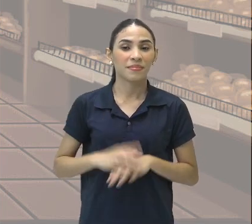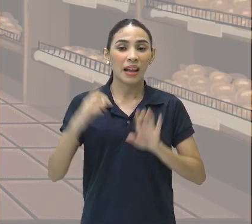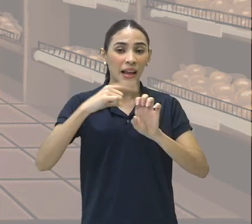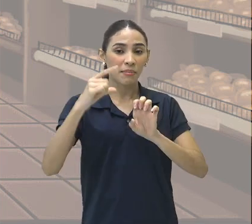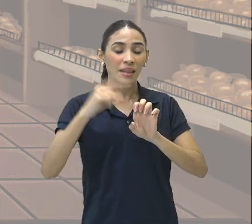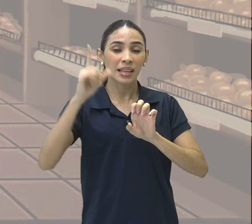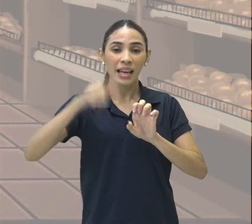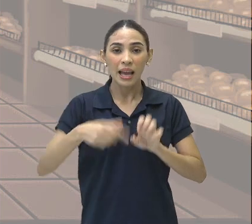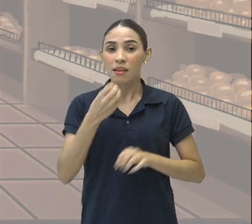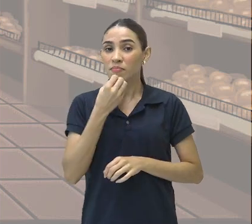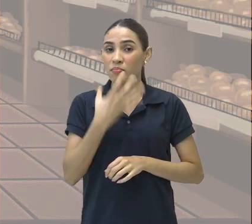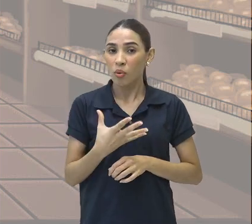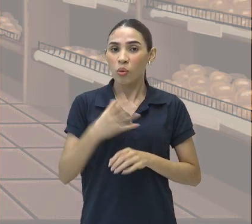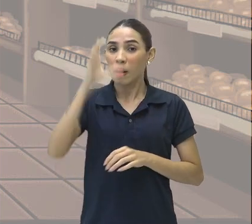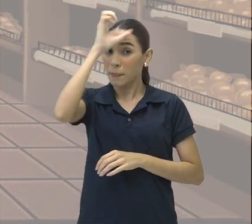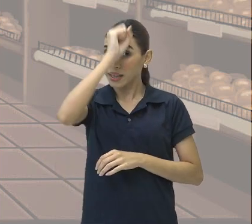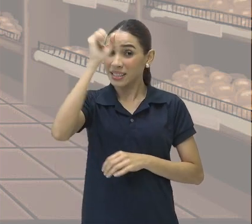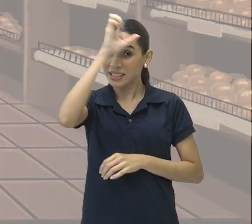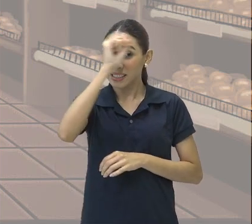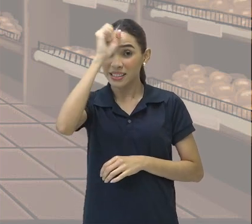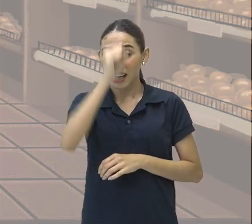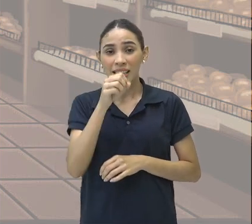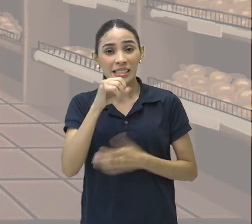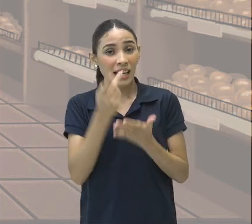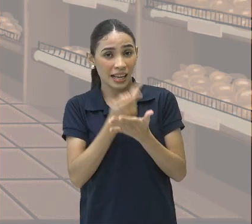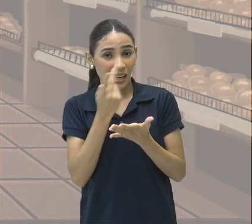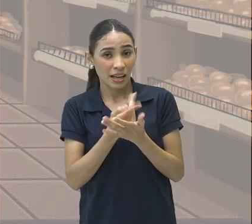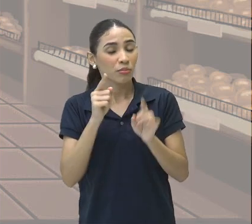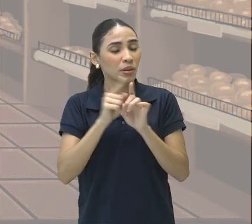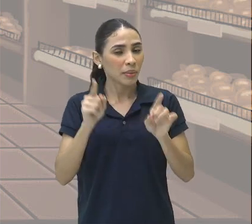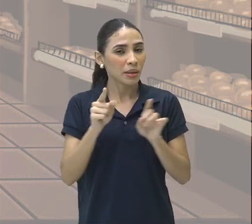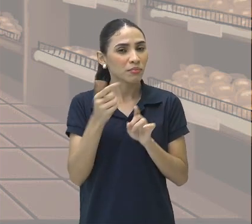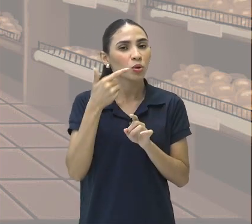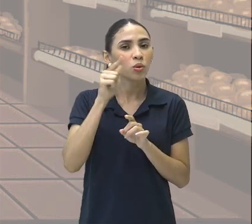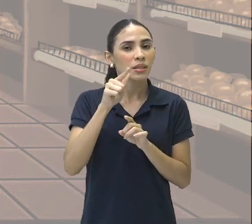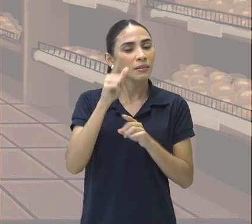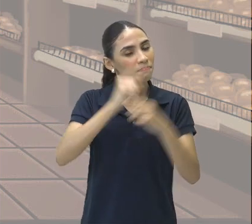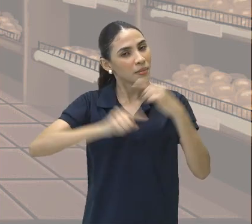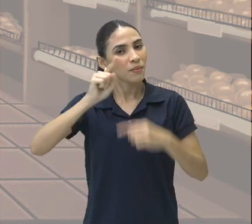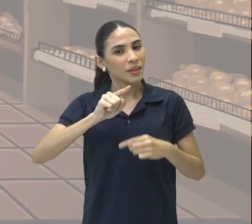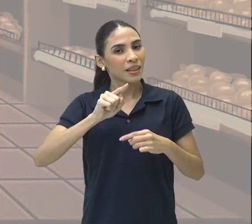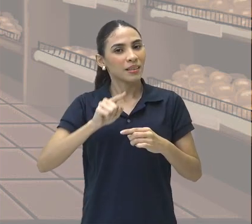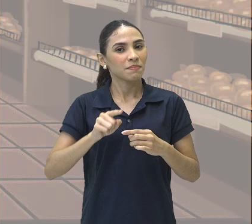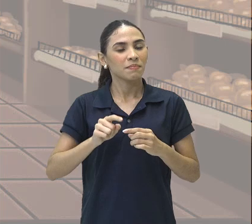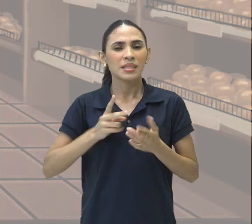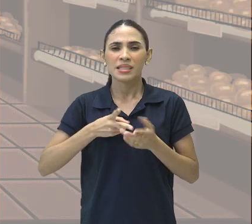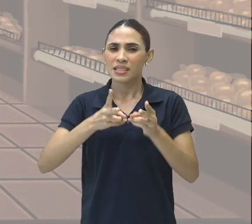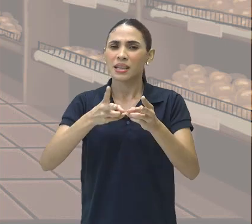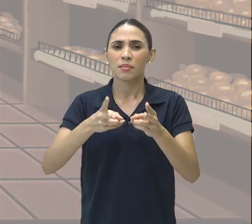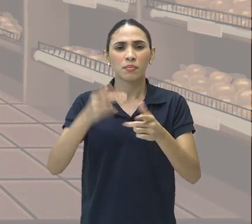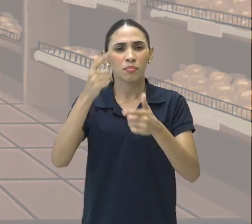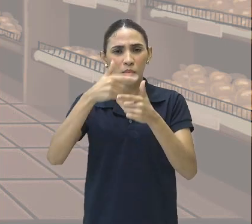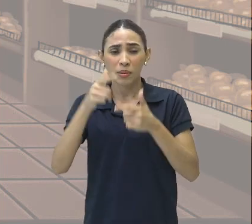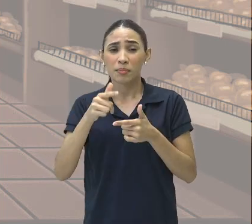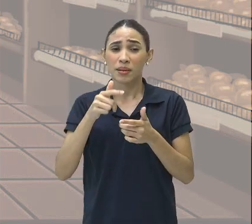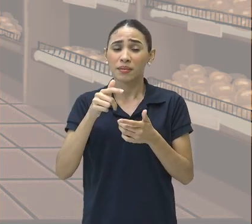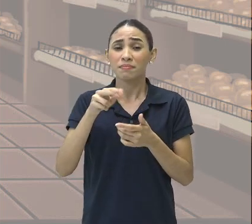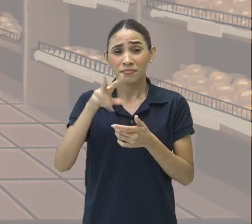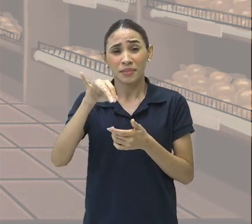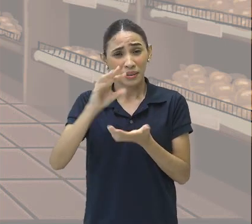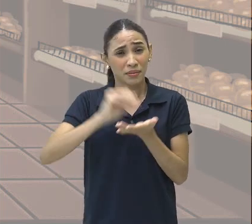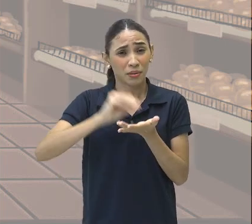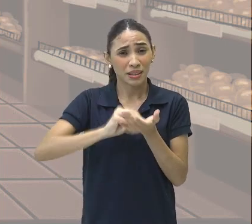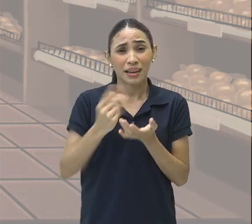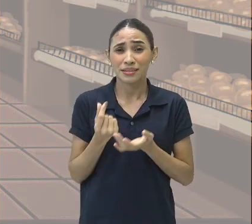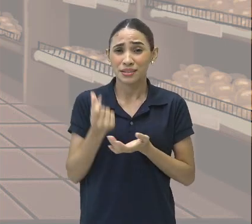é um caminho cheio de aprendizados e cada erro é uma chance de melhorar. Sempre vai acontecer problemas, né? Vai faltar dinheiro ali,